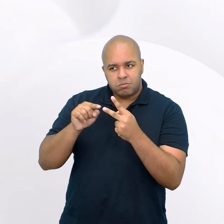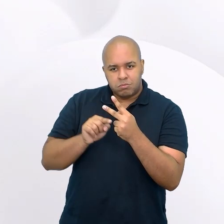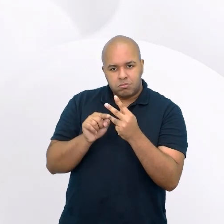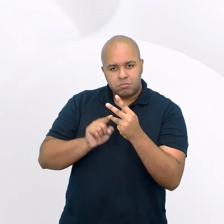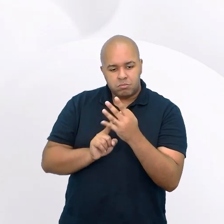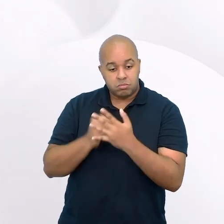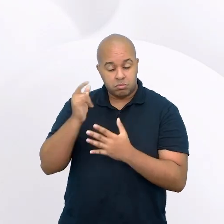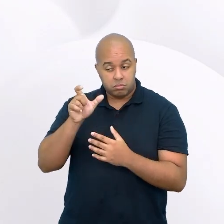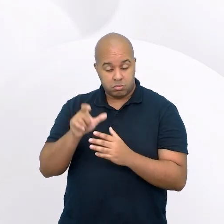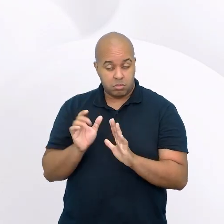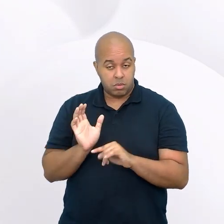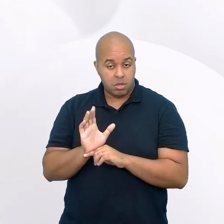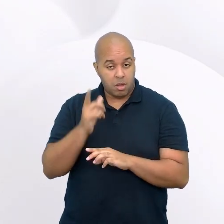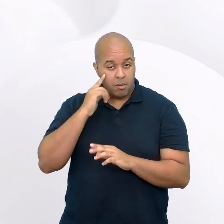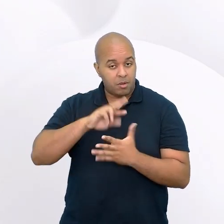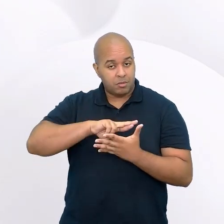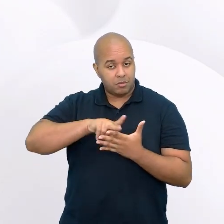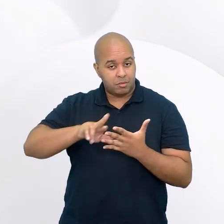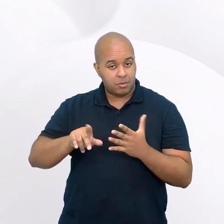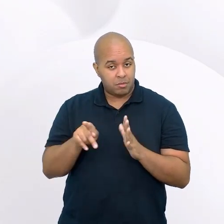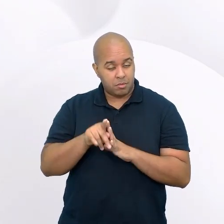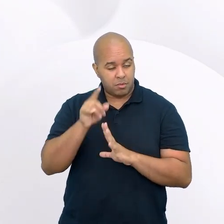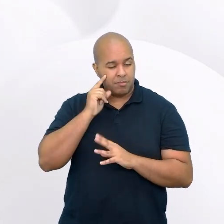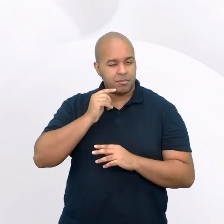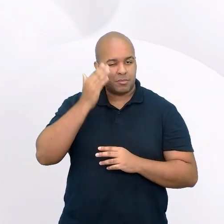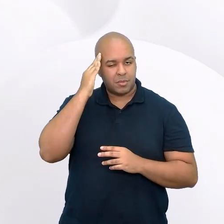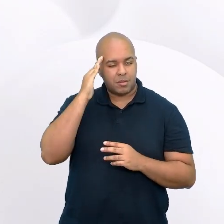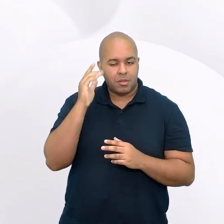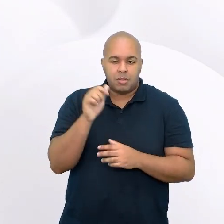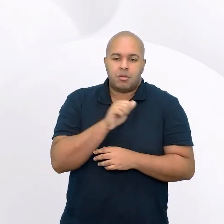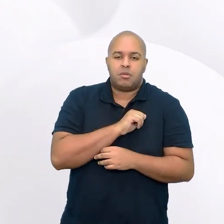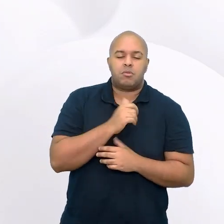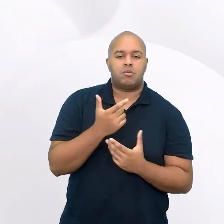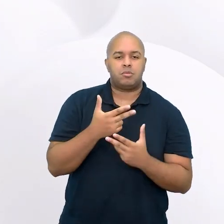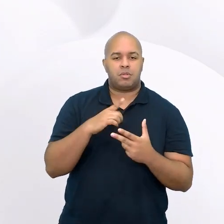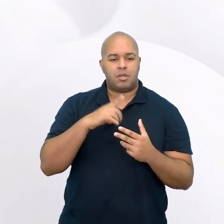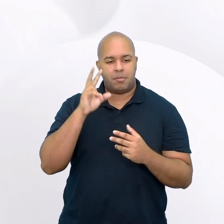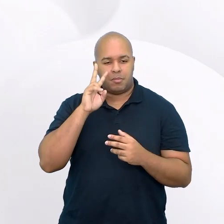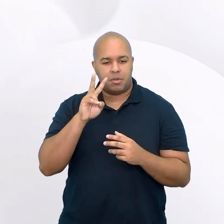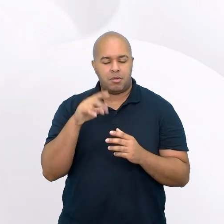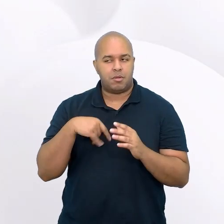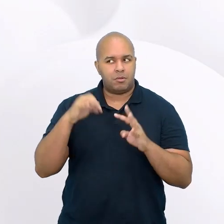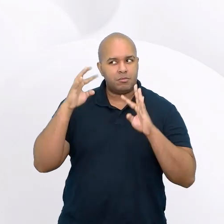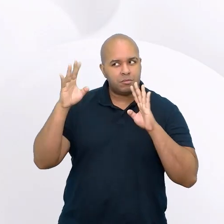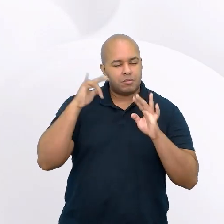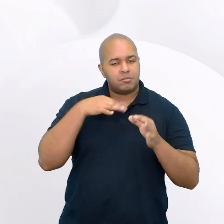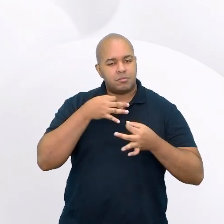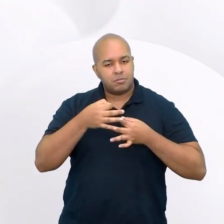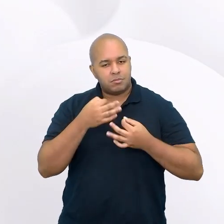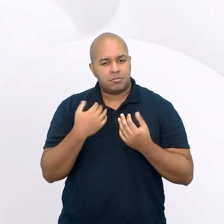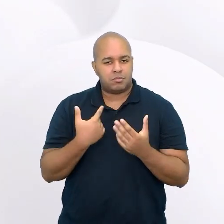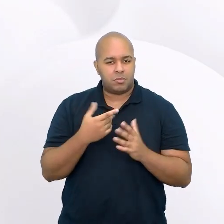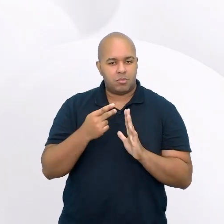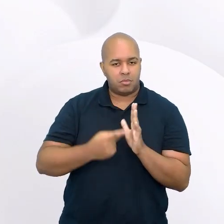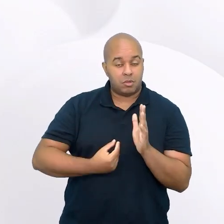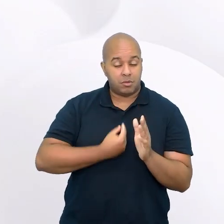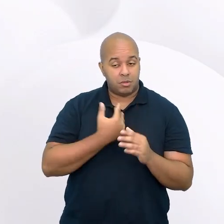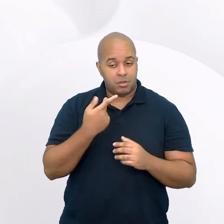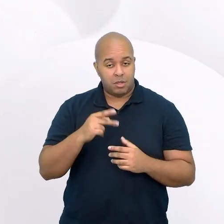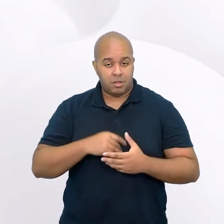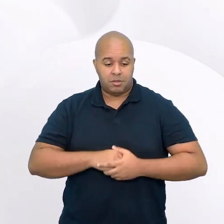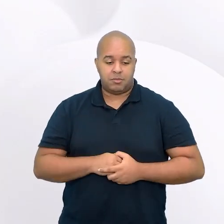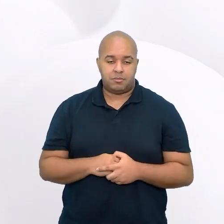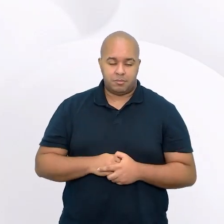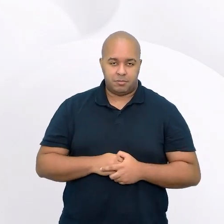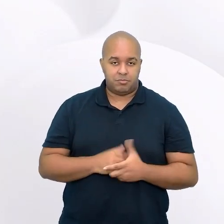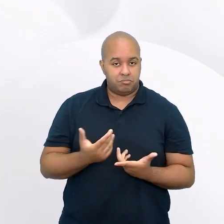valorizar a diversidade ali do saberes do Estudante tendo em vista essa reflexão crítica projeto de vida dele